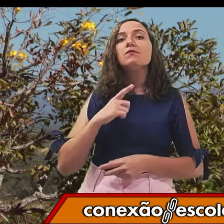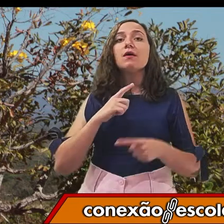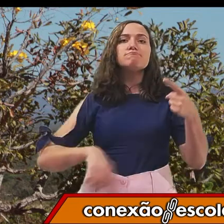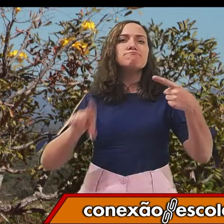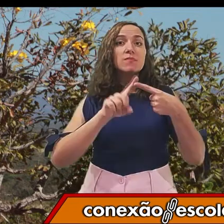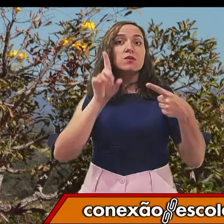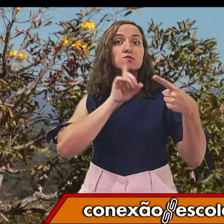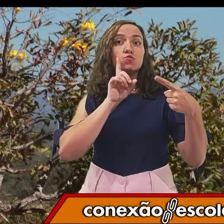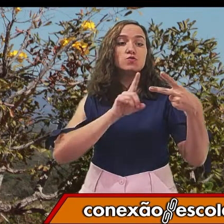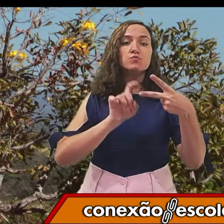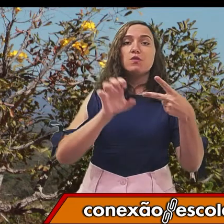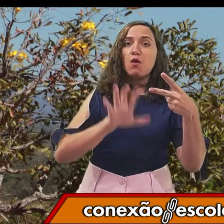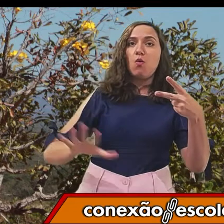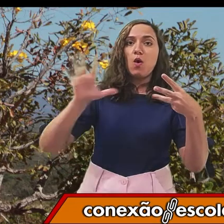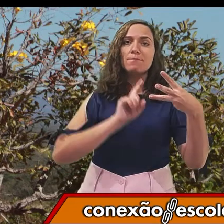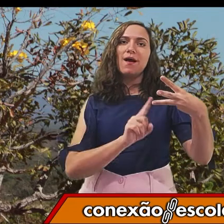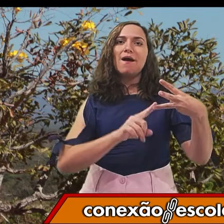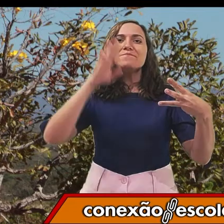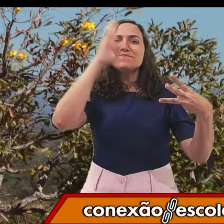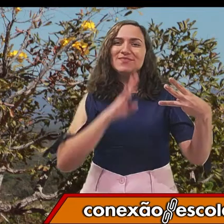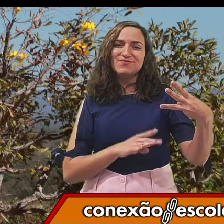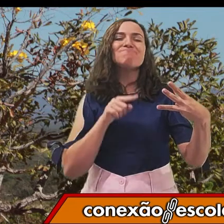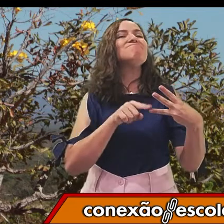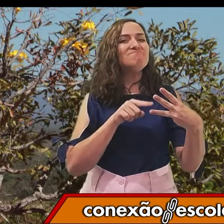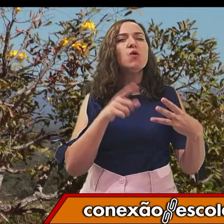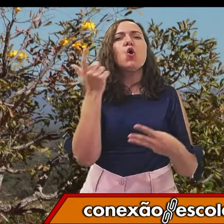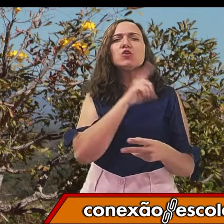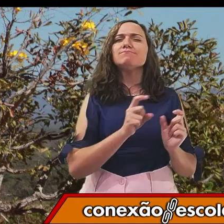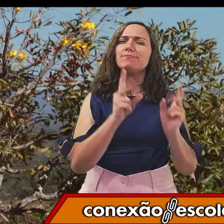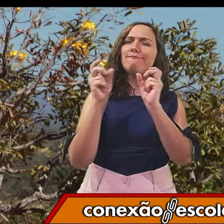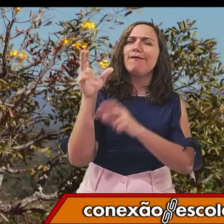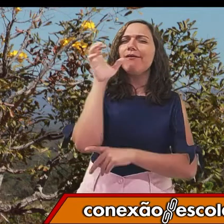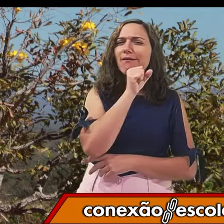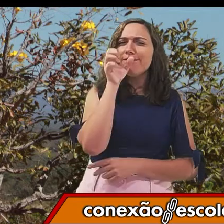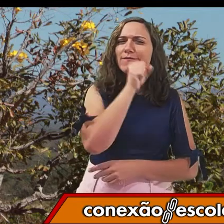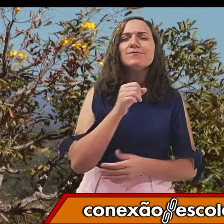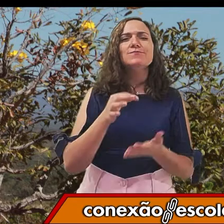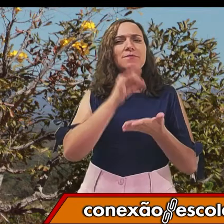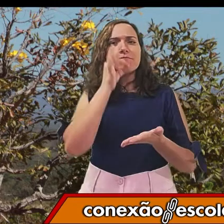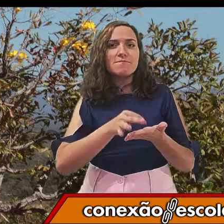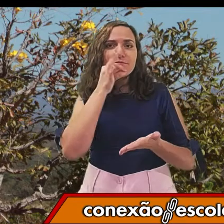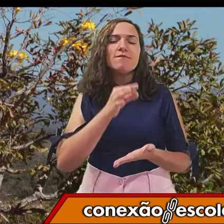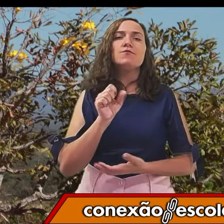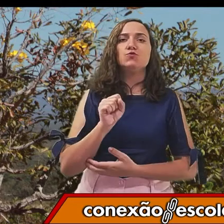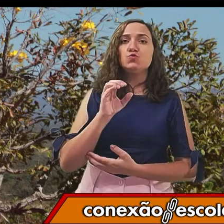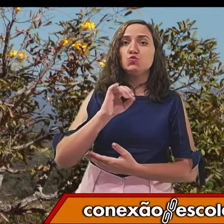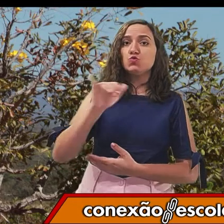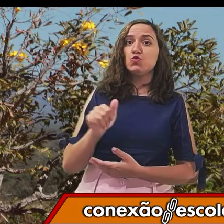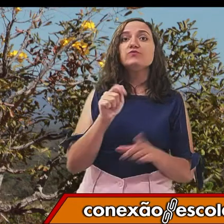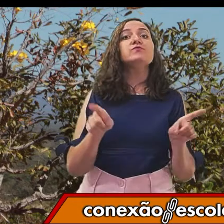Unidos e da União Europeia. Somos grande produtor de laranja, café e soja, bem como